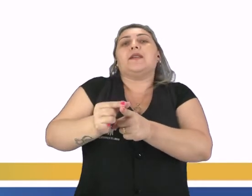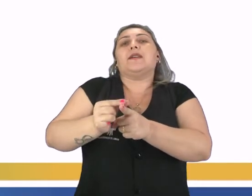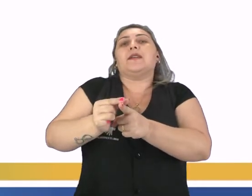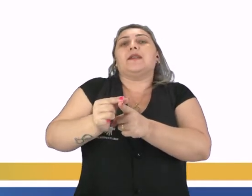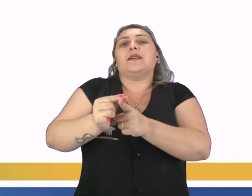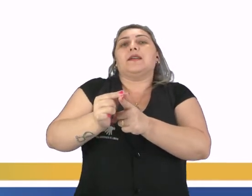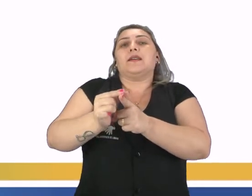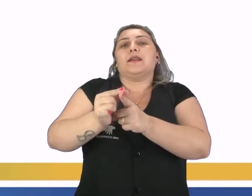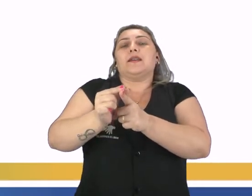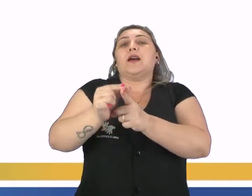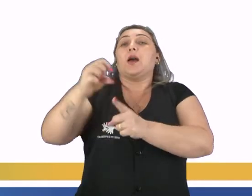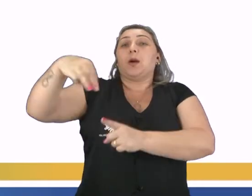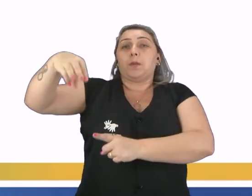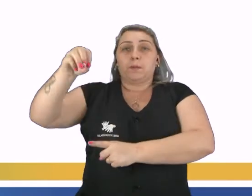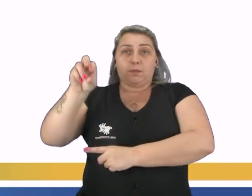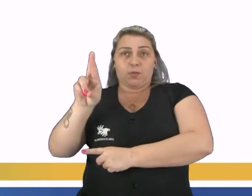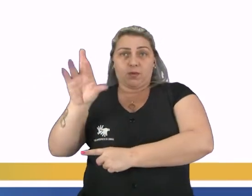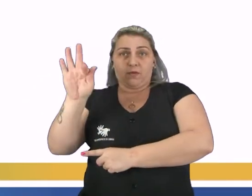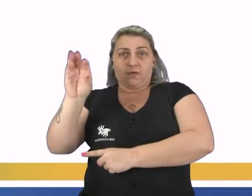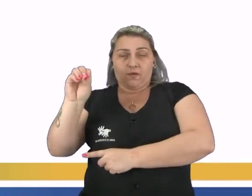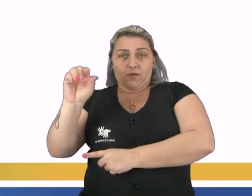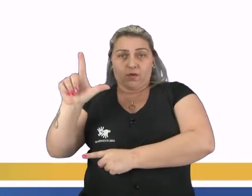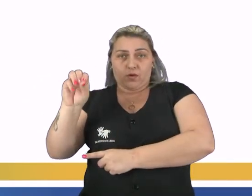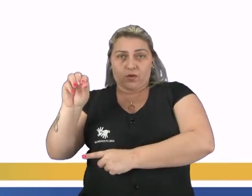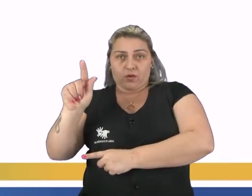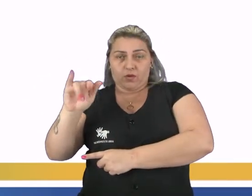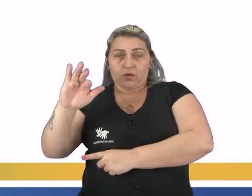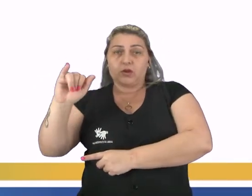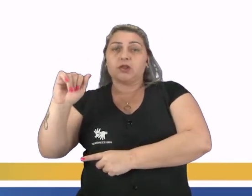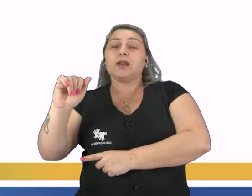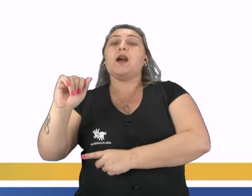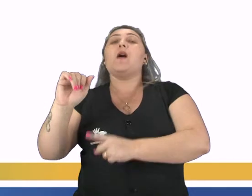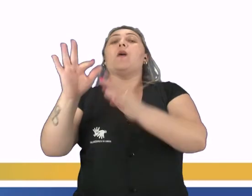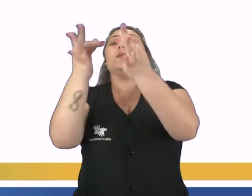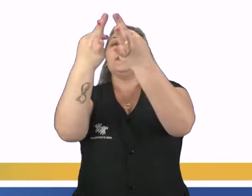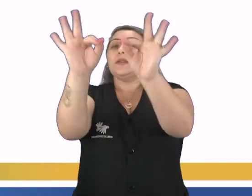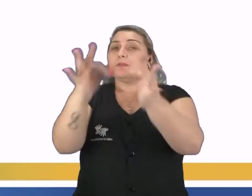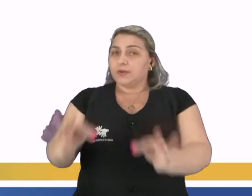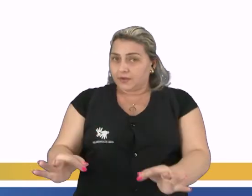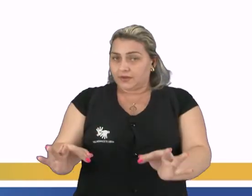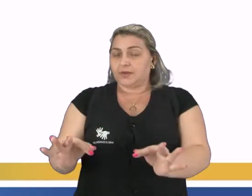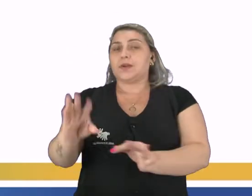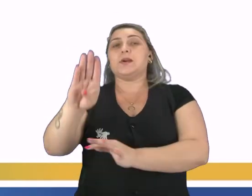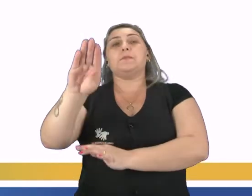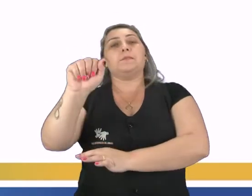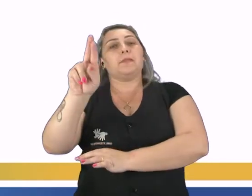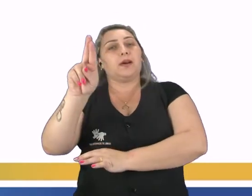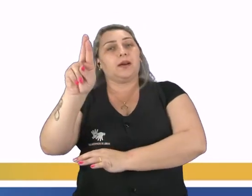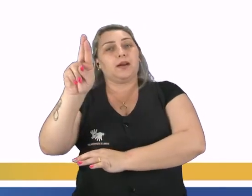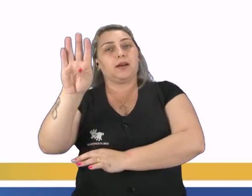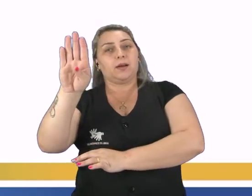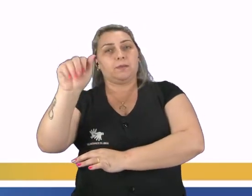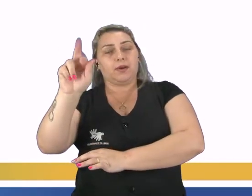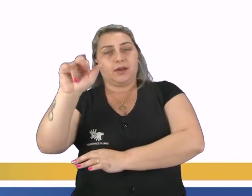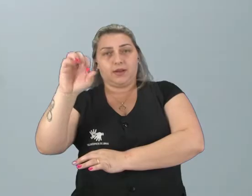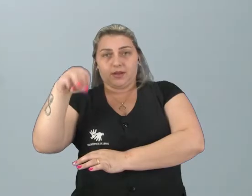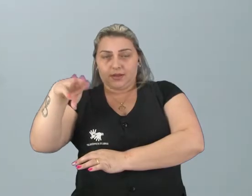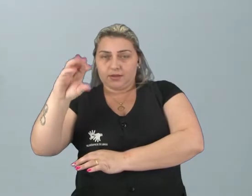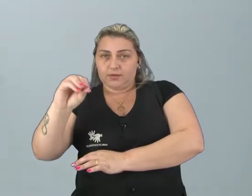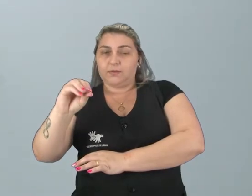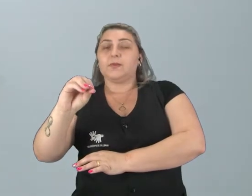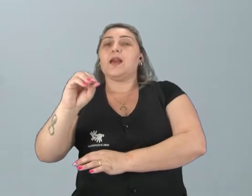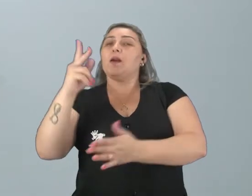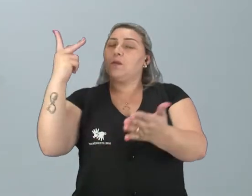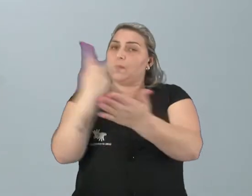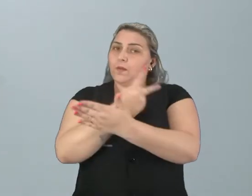morfológicas ou semânticas. Então, gente, o barbarismo é o erro no emprego de